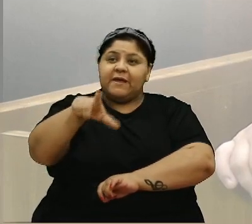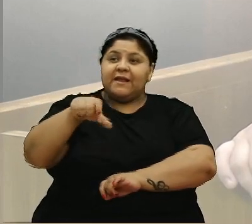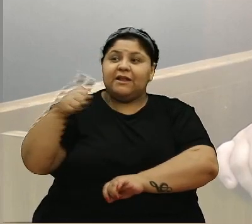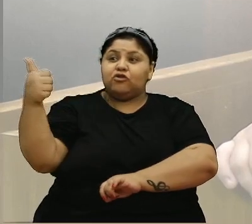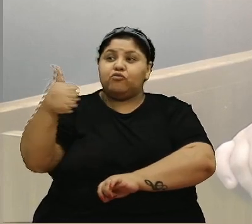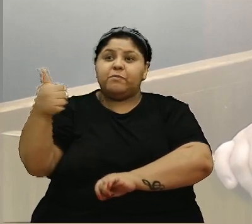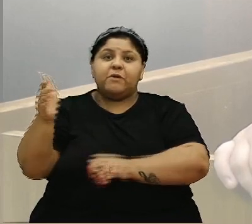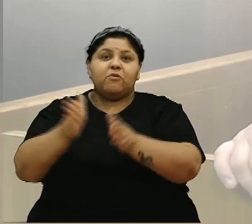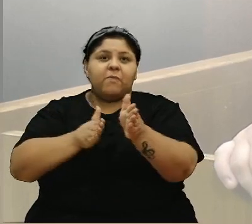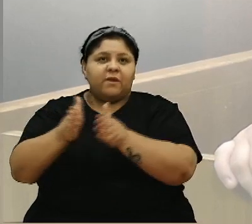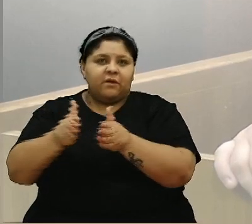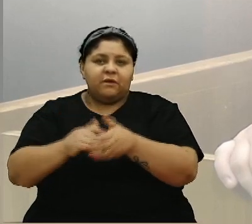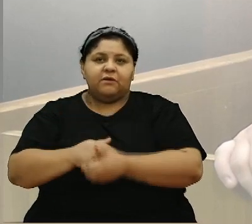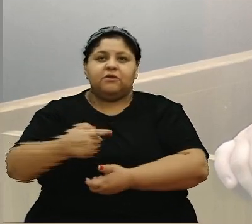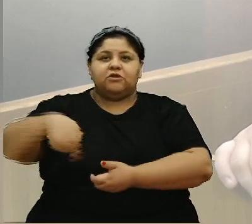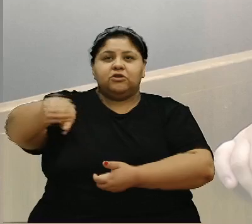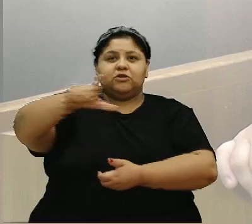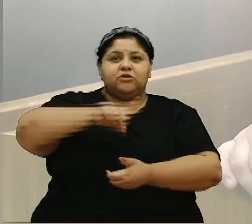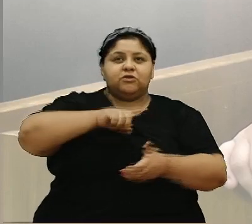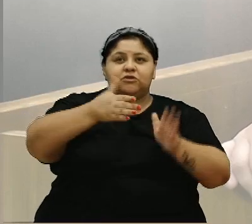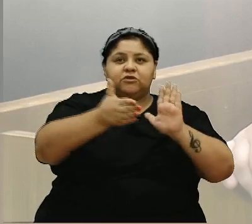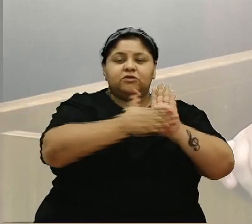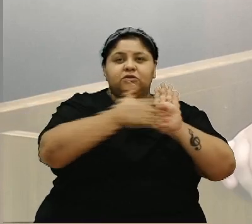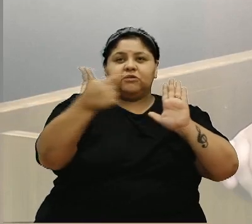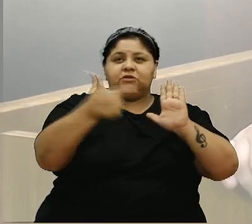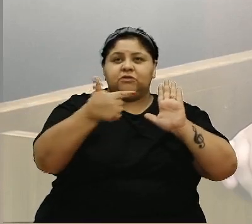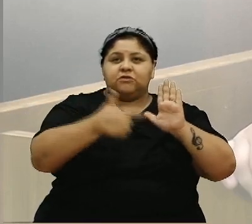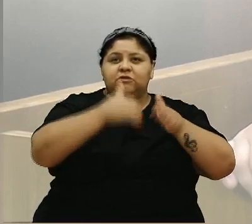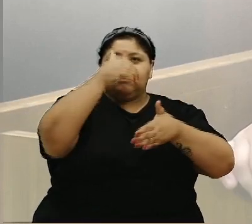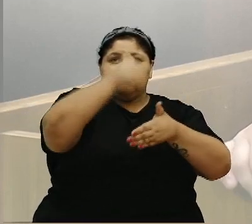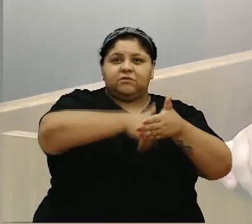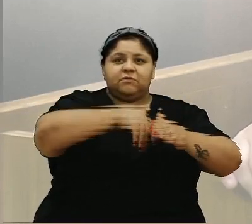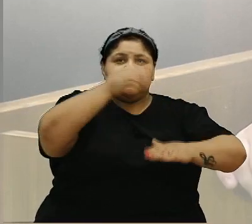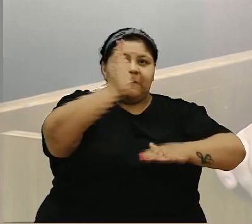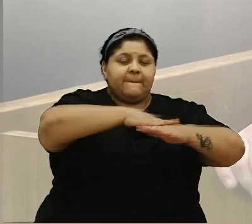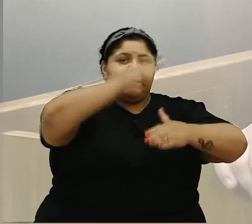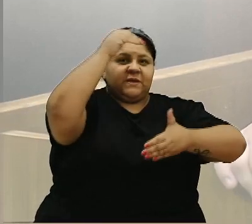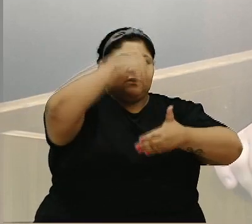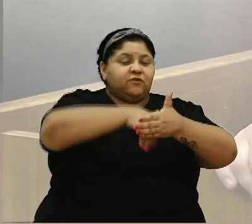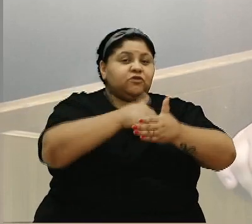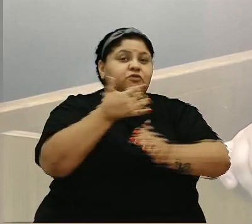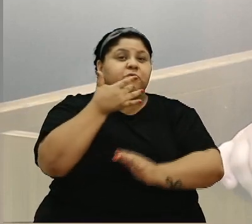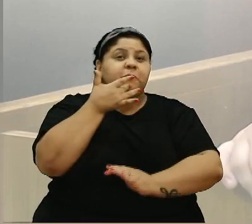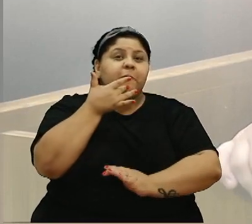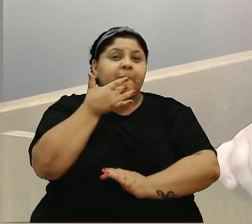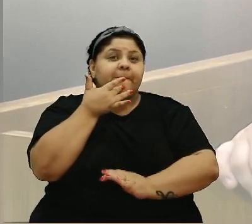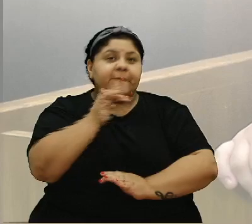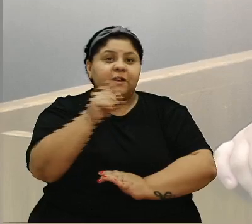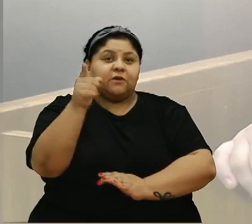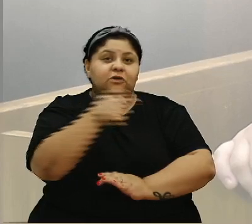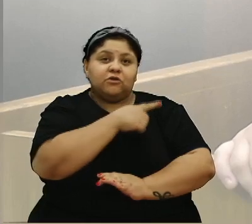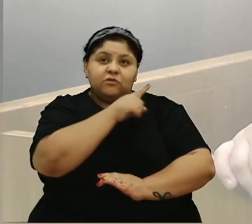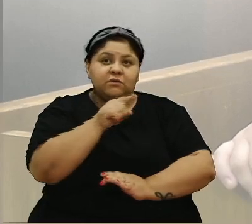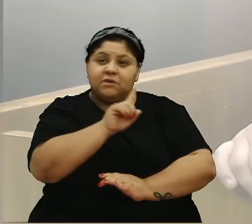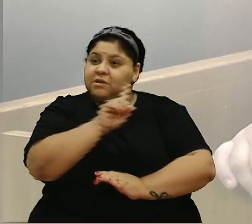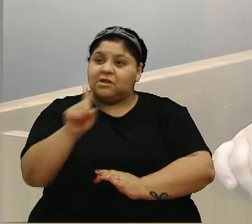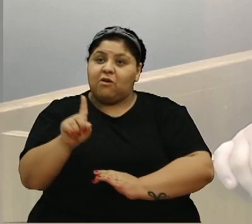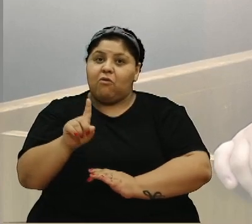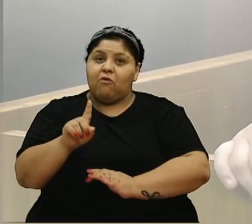Nós tivemos, proporcionalmente, no segundo turno, mais votos brancos e nulos e abstenções do que votos